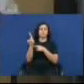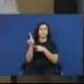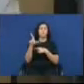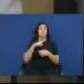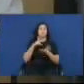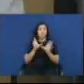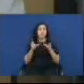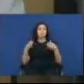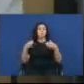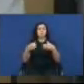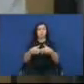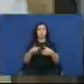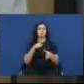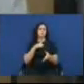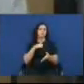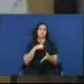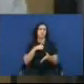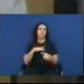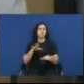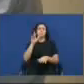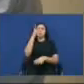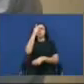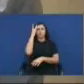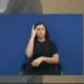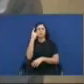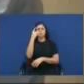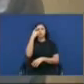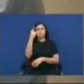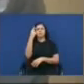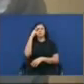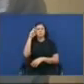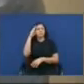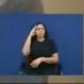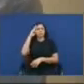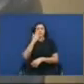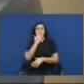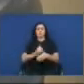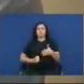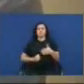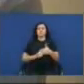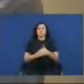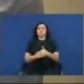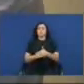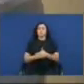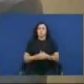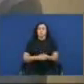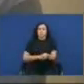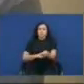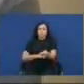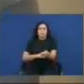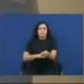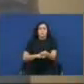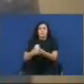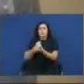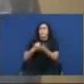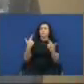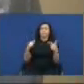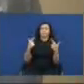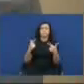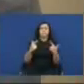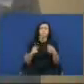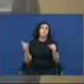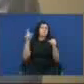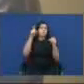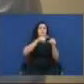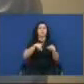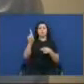comunidades? Existe. Mas a pessoa fica 1, 2, 3 dias, vai lá, come, bebe, enche a barriga, a abstinência bate, não tem remédio, não tem jeito, não tem muro